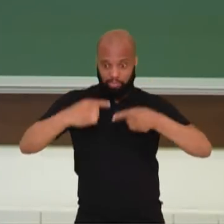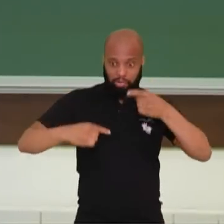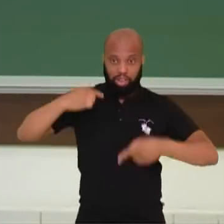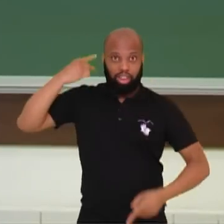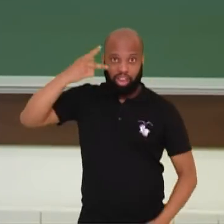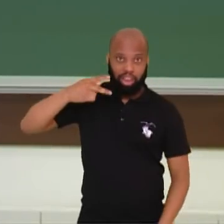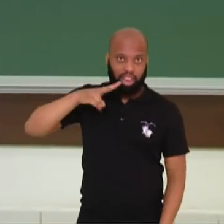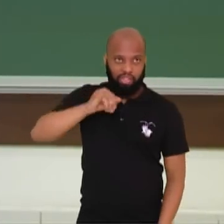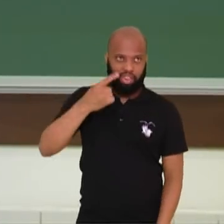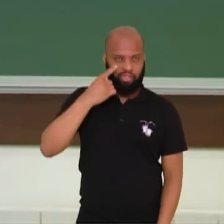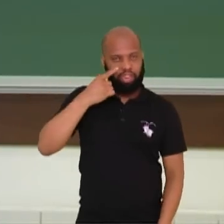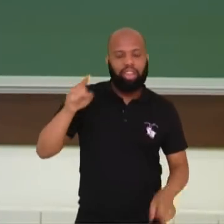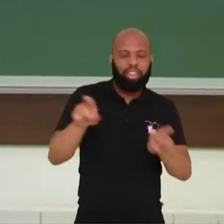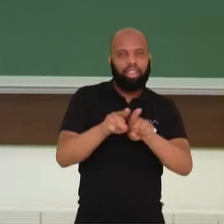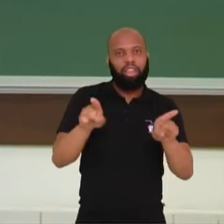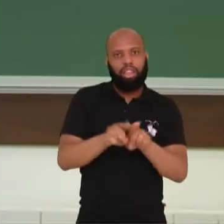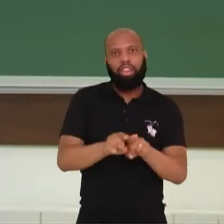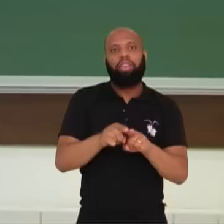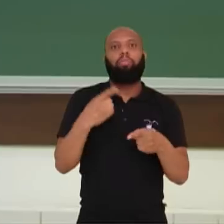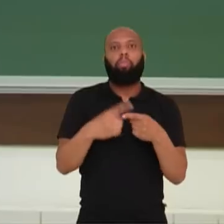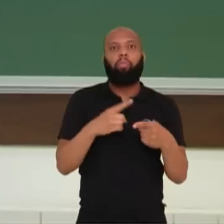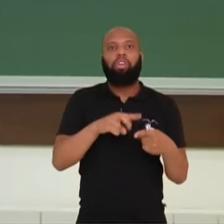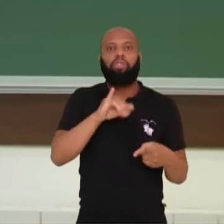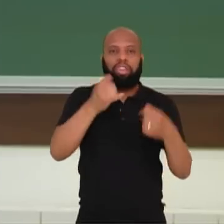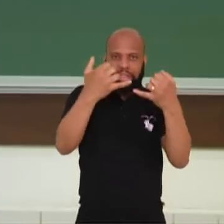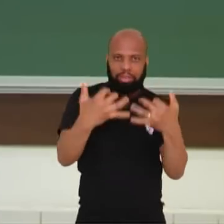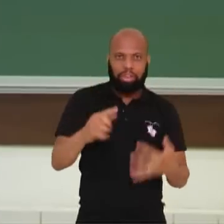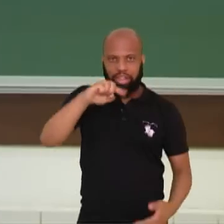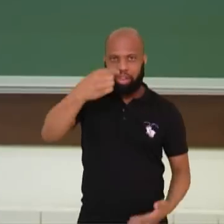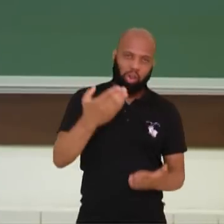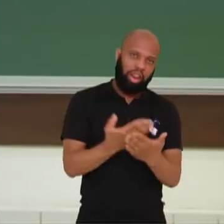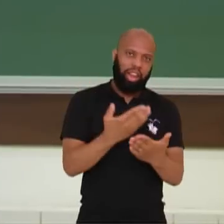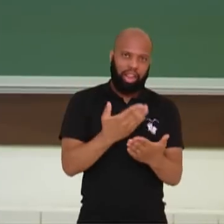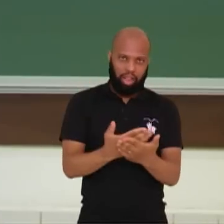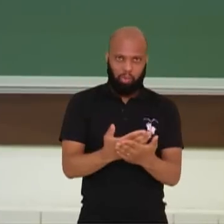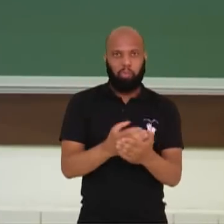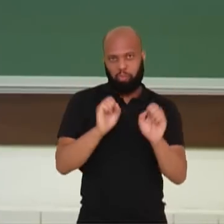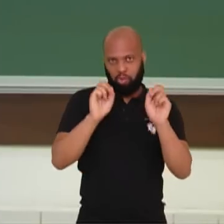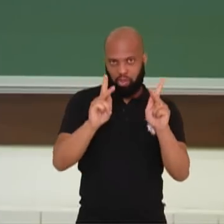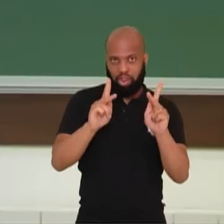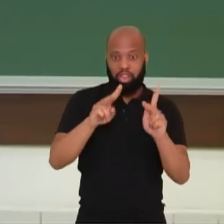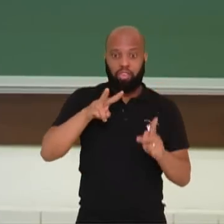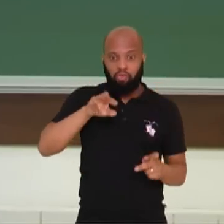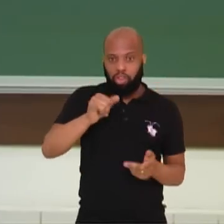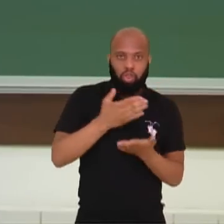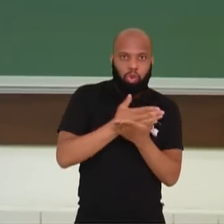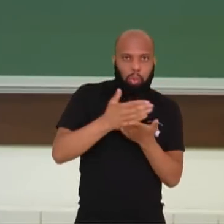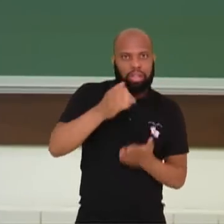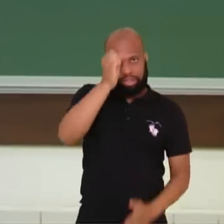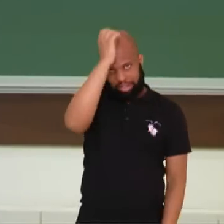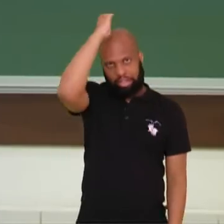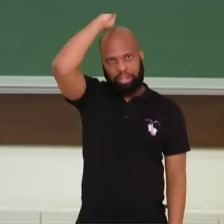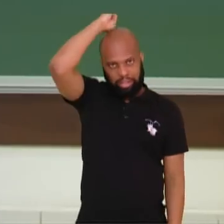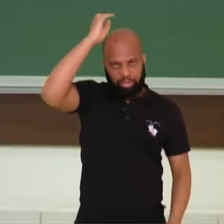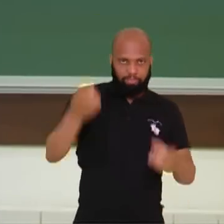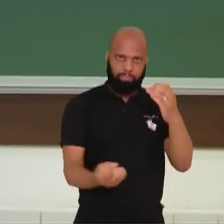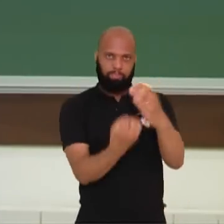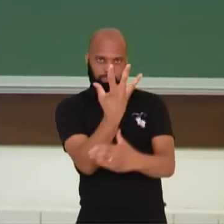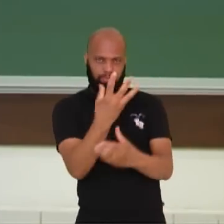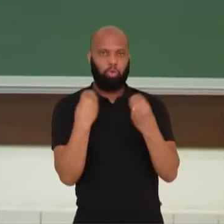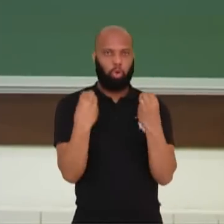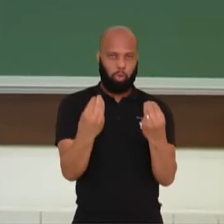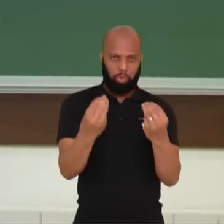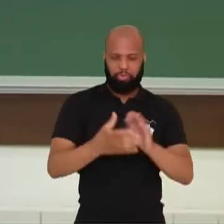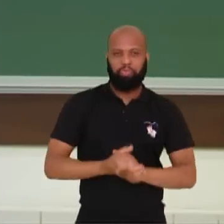ver adiante, nós vamos só comentá-los na nossa próxima aula, quando falaremos especificamente sobre a fundação da